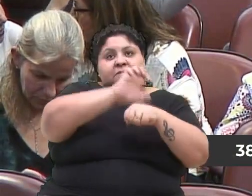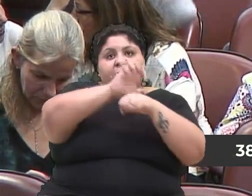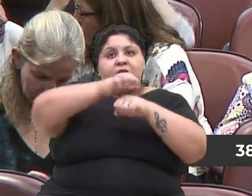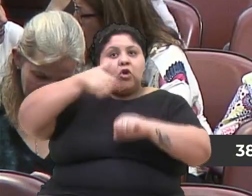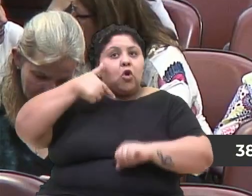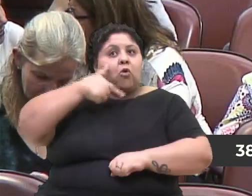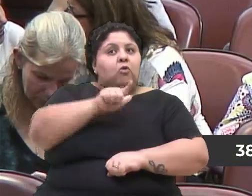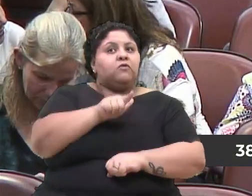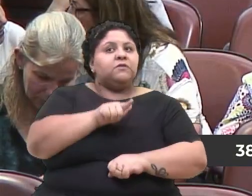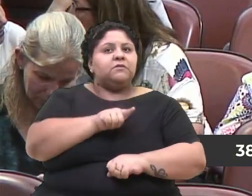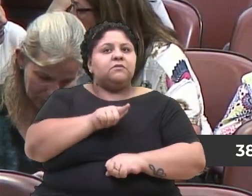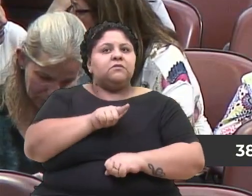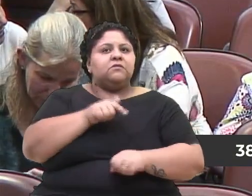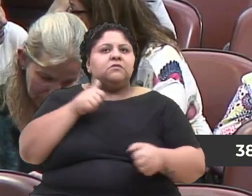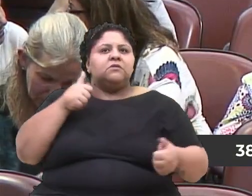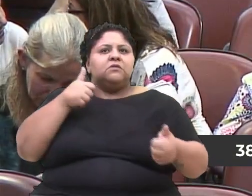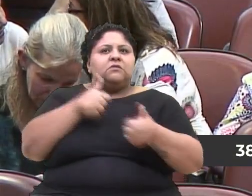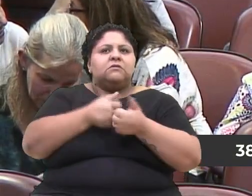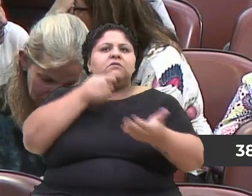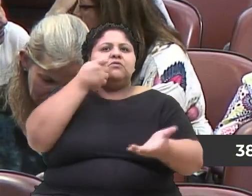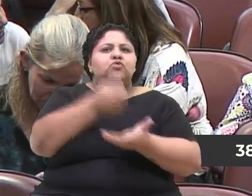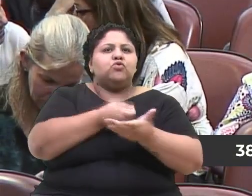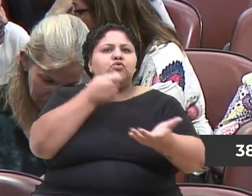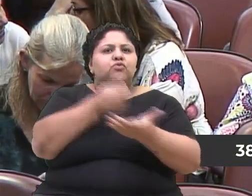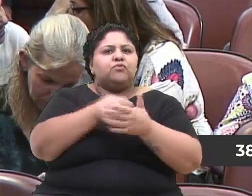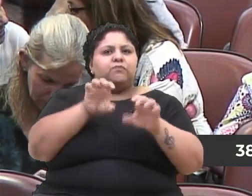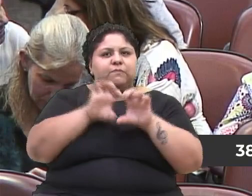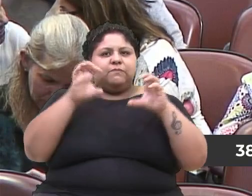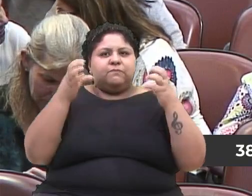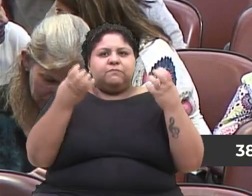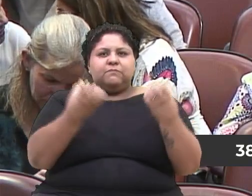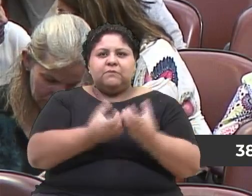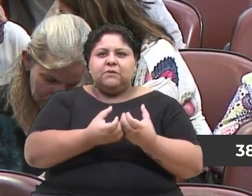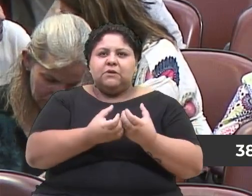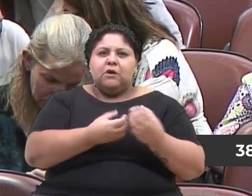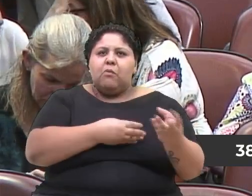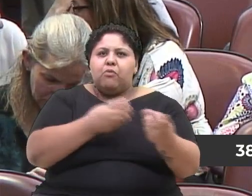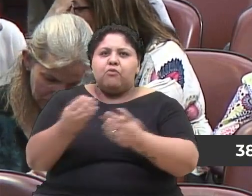conseguimos, através da luta comunitária feita por várias mãos,